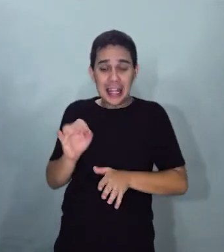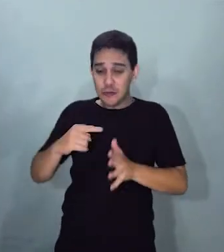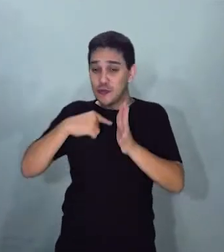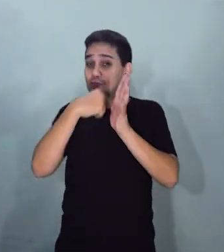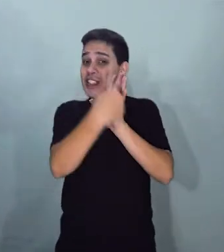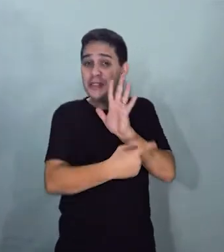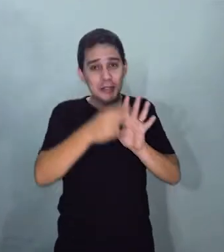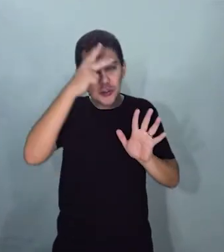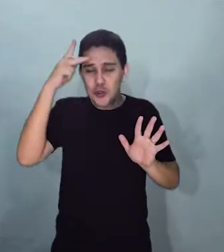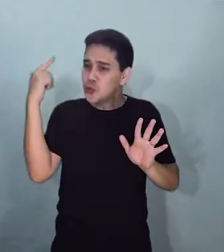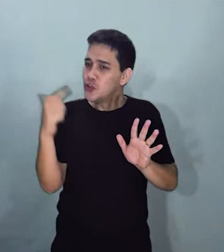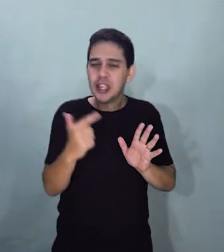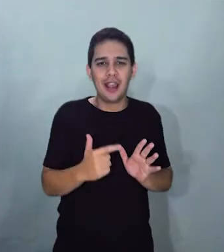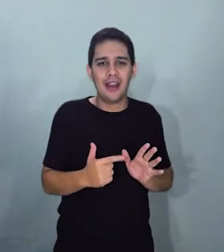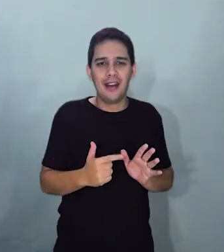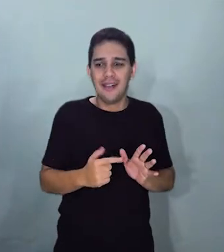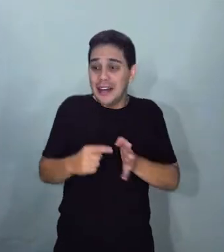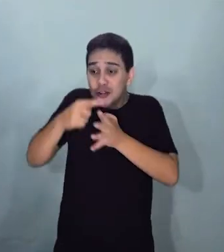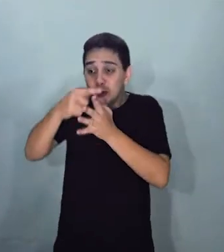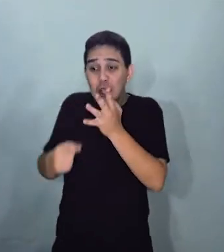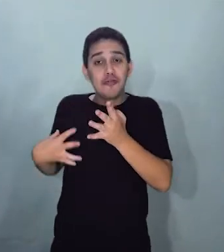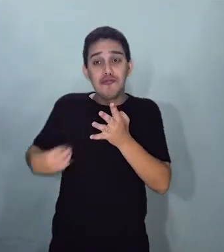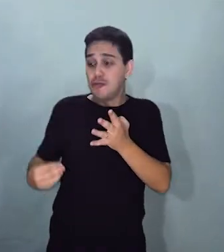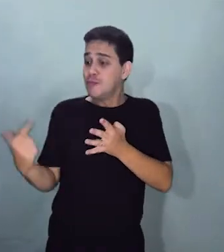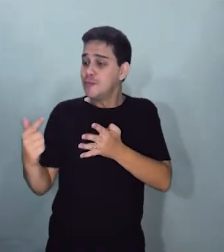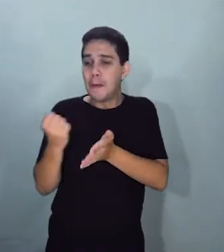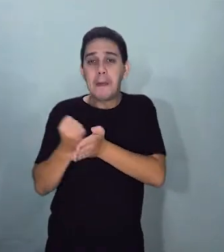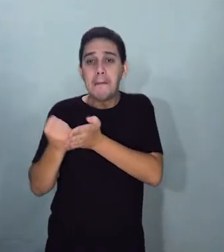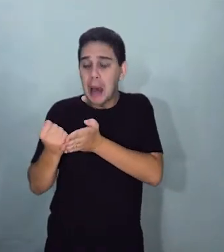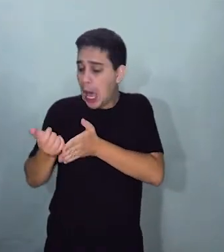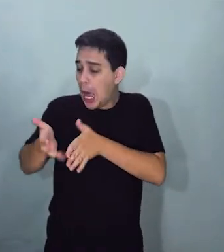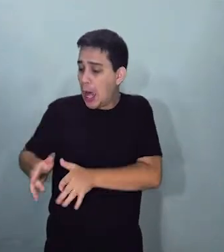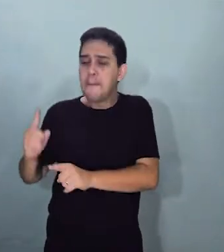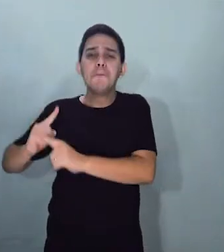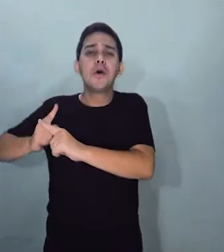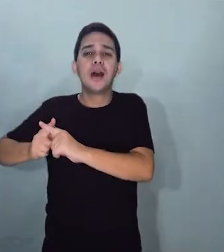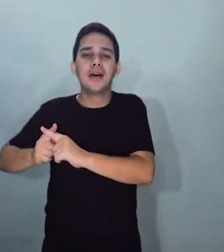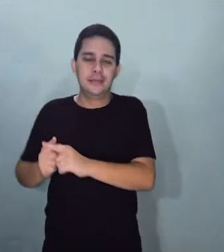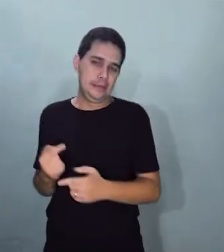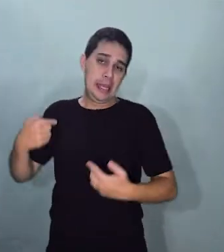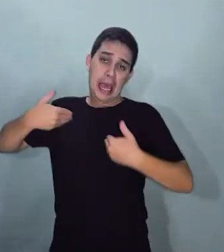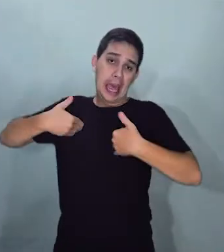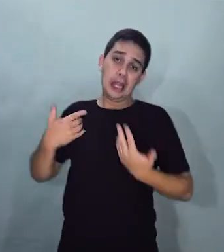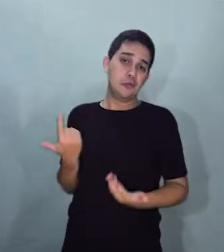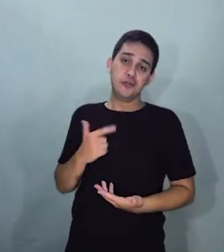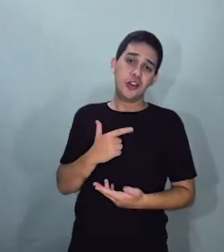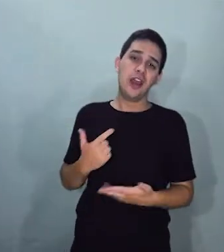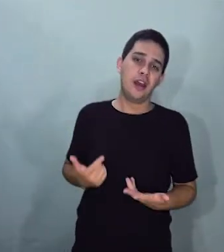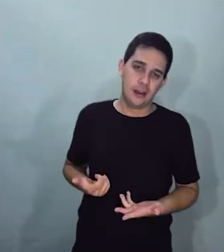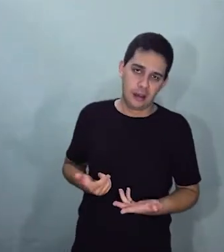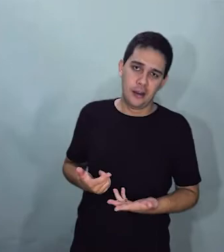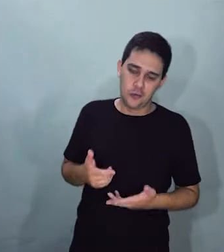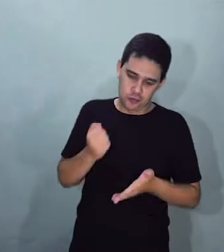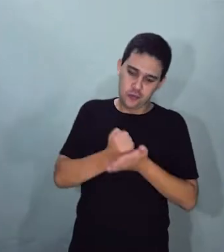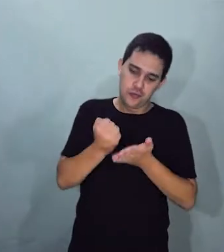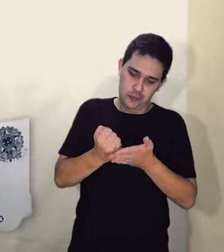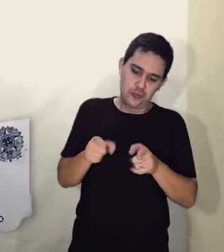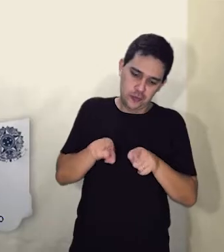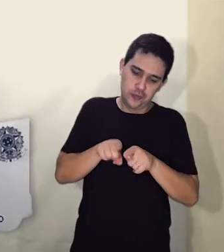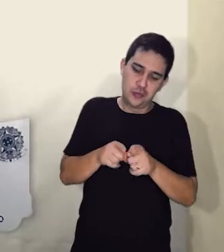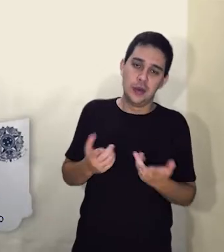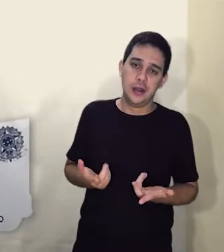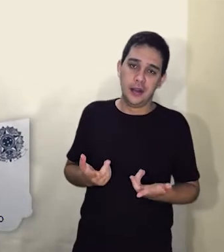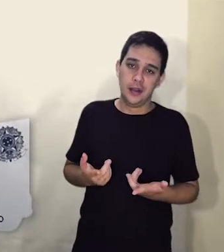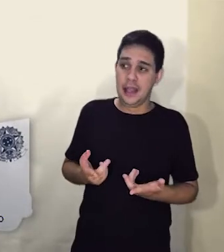tinham o registro? Porque ela não tinha o registro. Então, como ela não tinha o registro, ela não podia registrar o nascimento dos